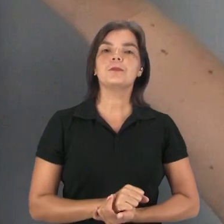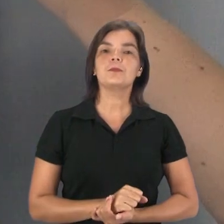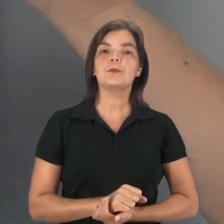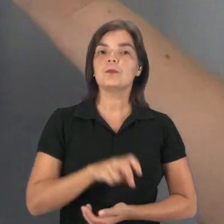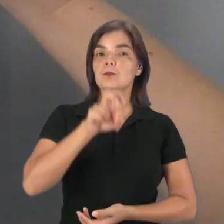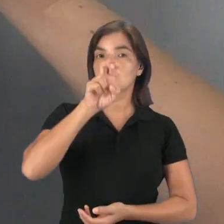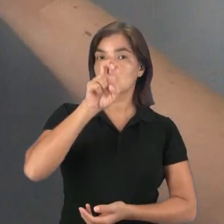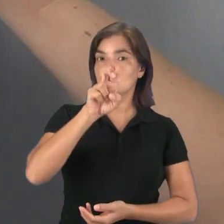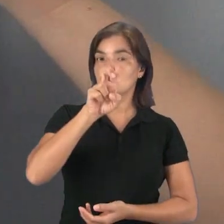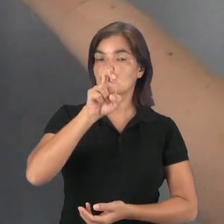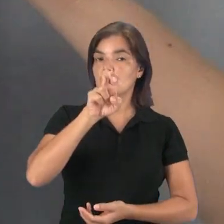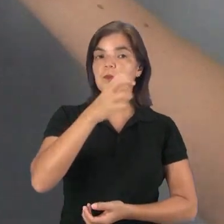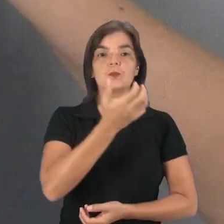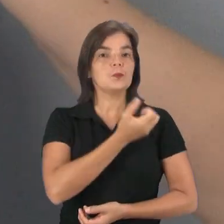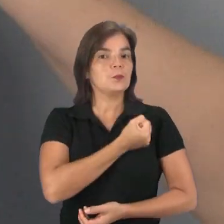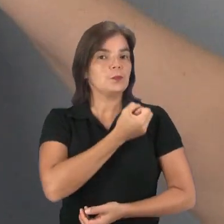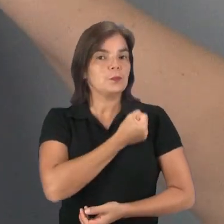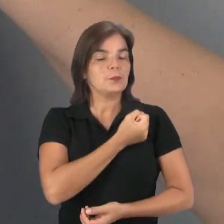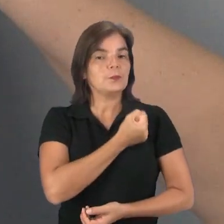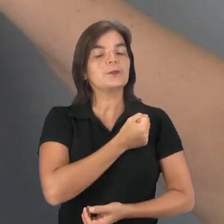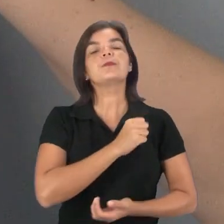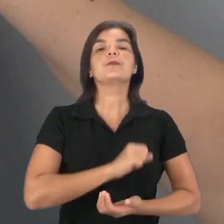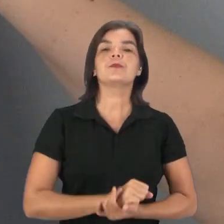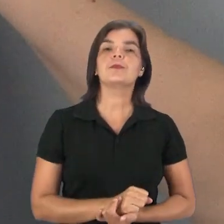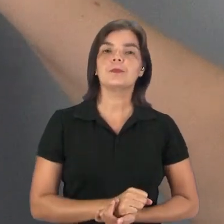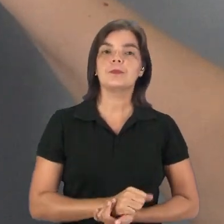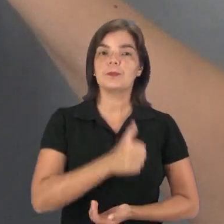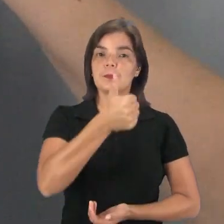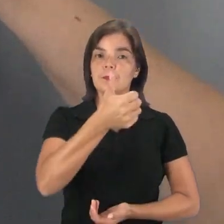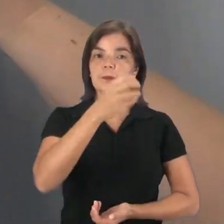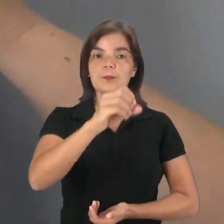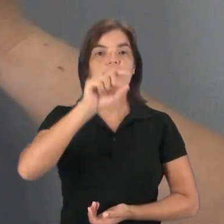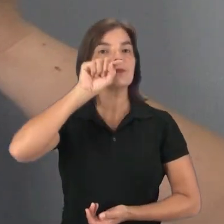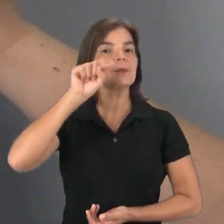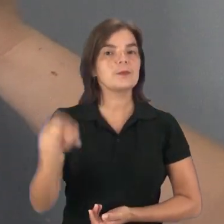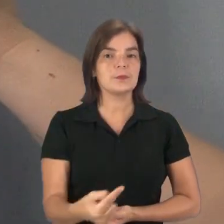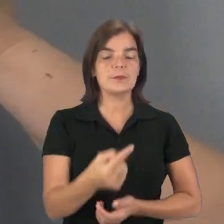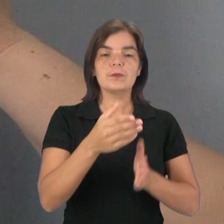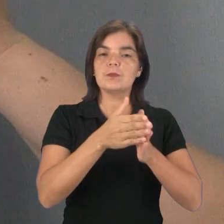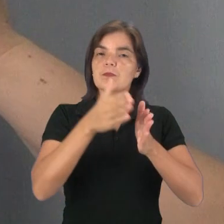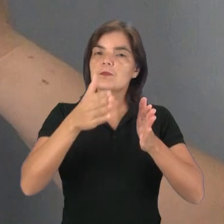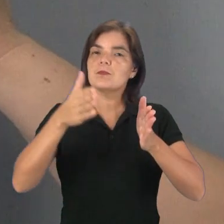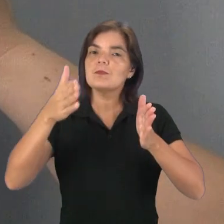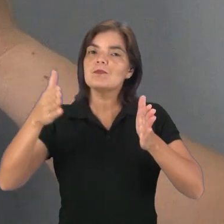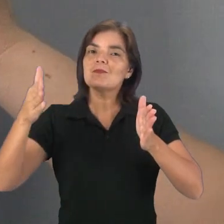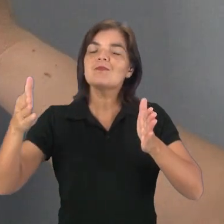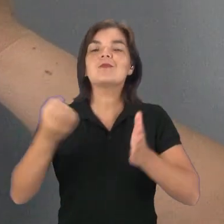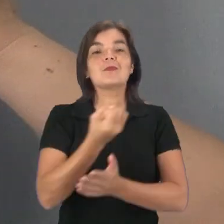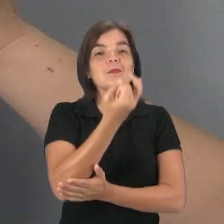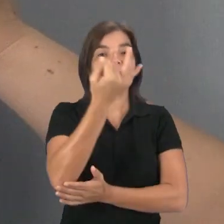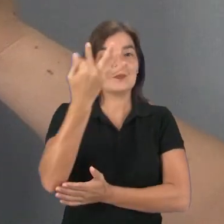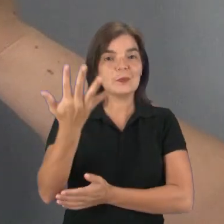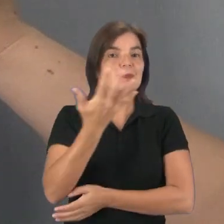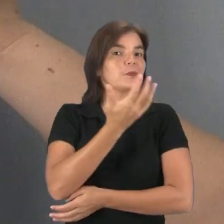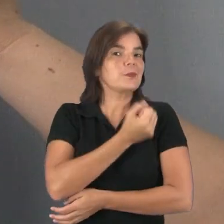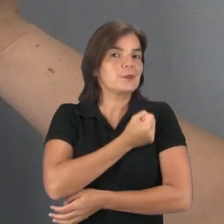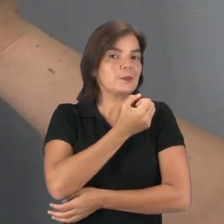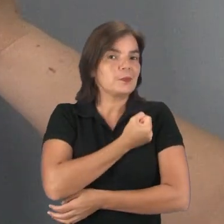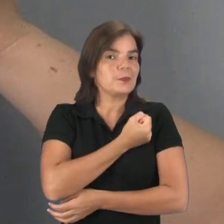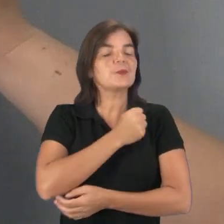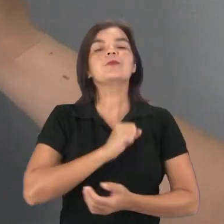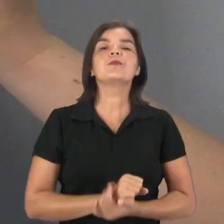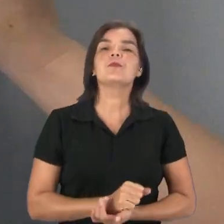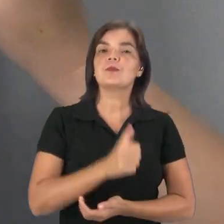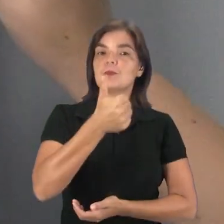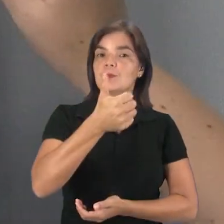com 5 algarismos, olha só. Nós vamos ter o 10.000 e assim vai aumentando a quantidade de algarismos. Nós